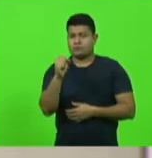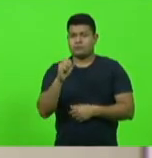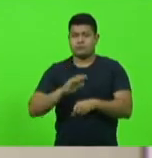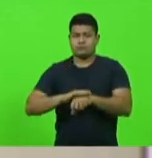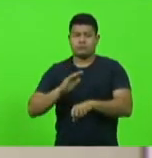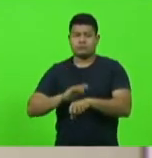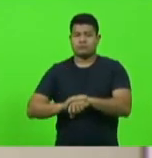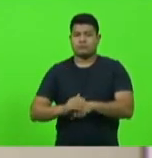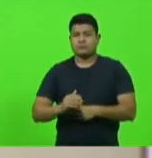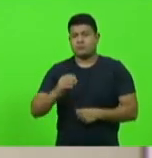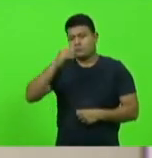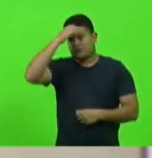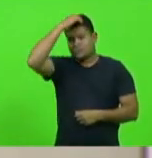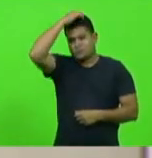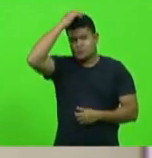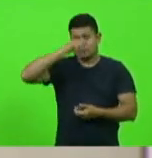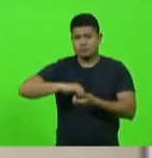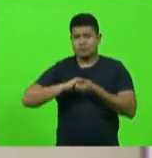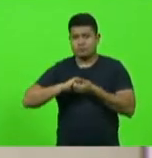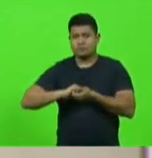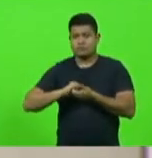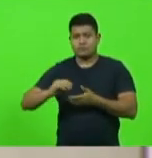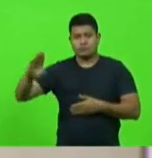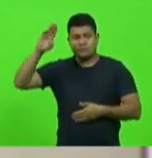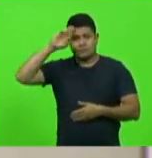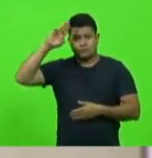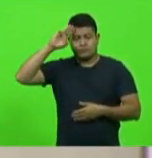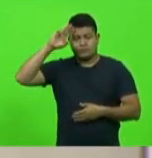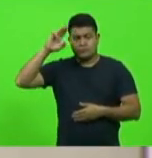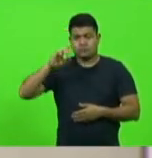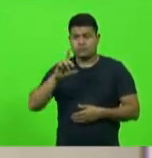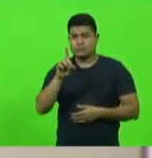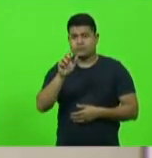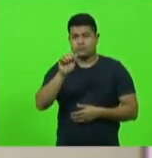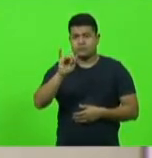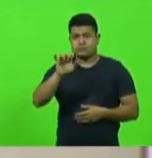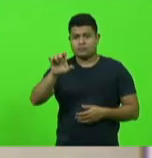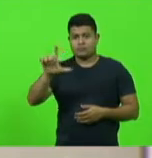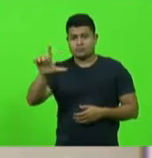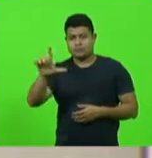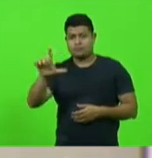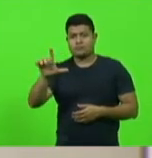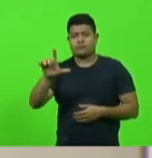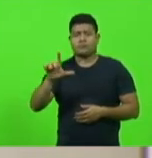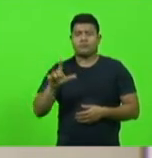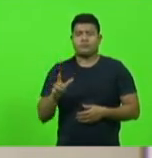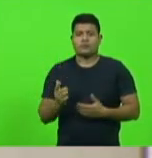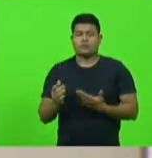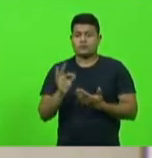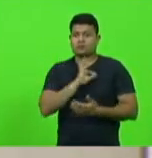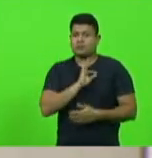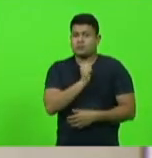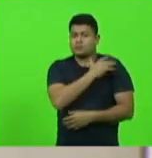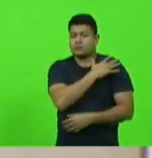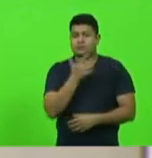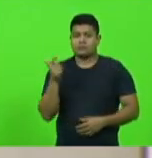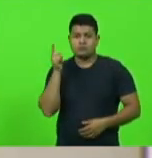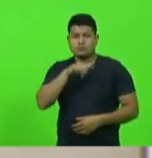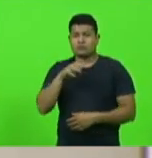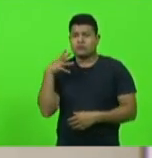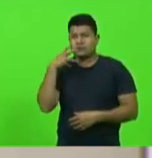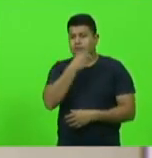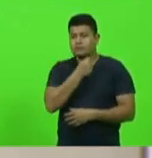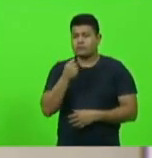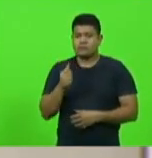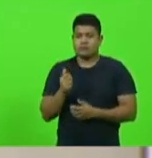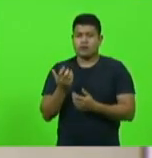Coronel Mocelin, cumprimentando o soldado da Polícia Militar Daniel Silvério Claudino pelo salvamento de uma criança que estava